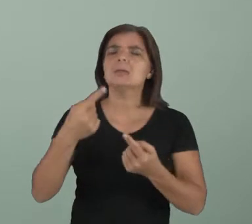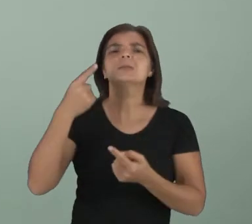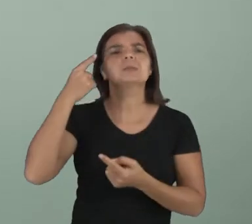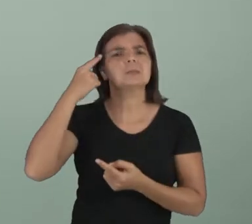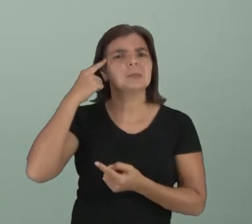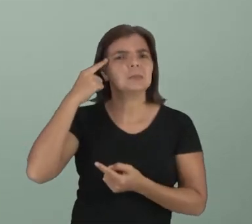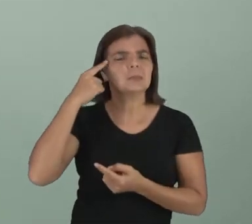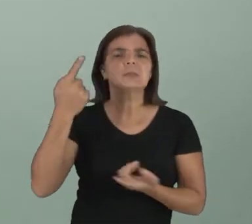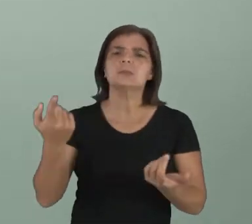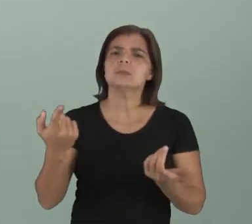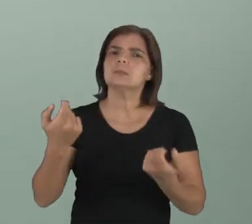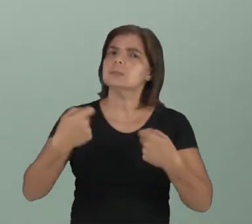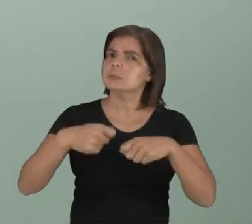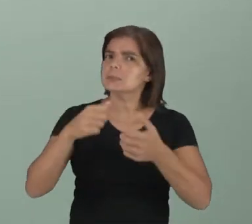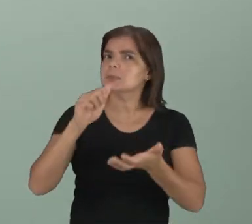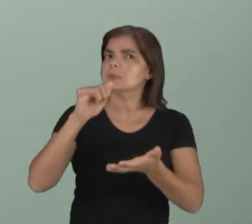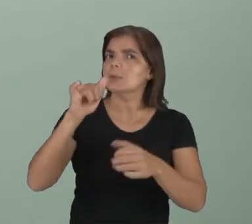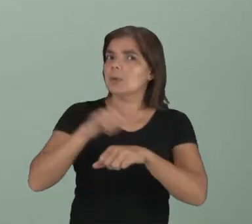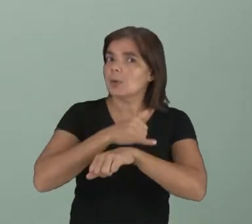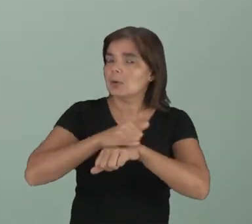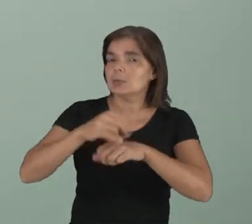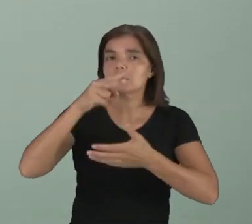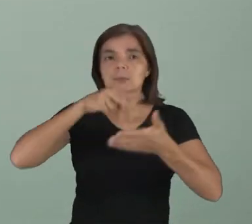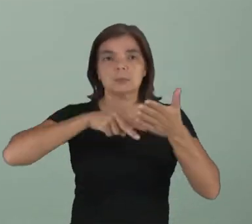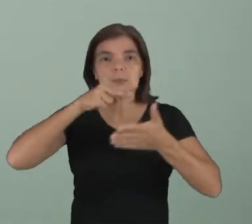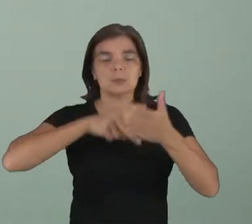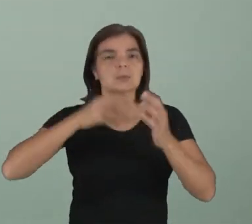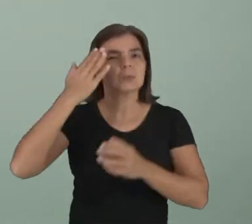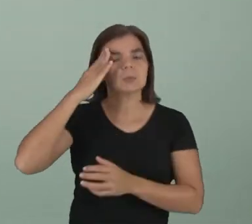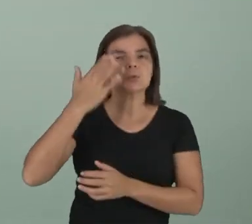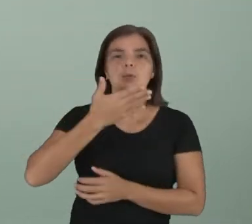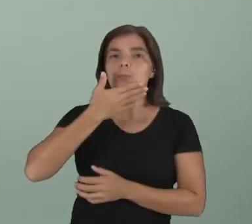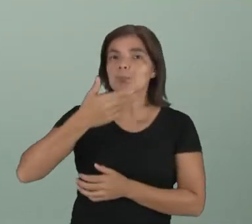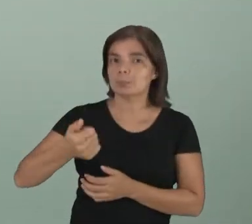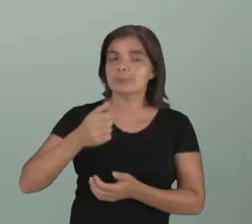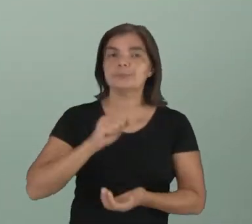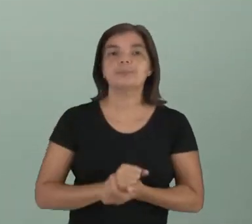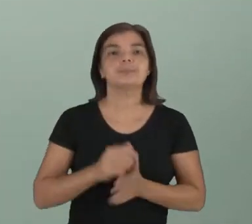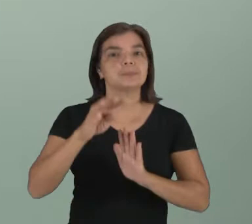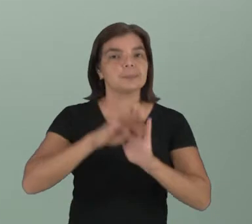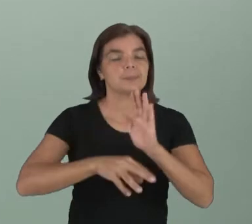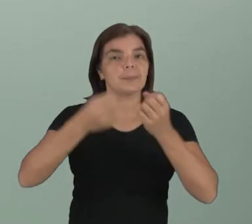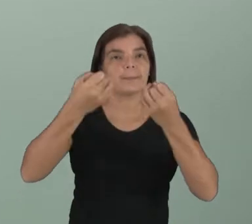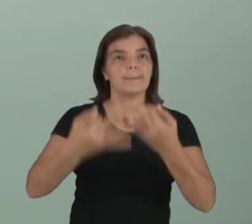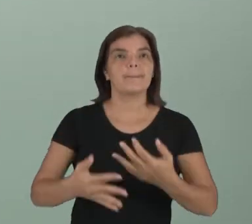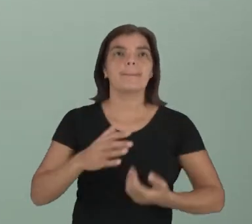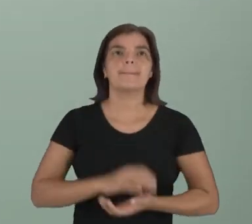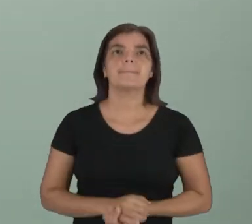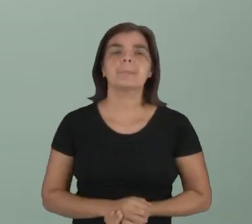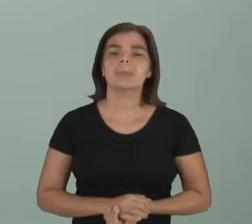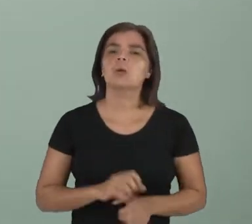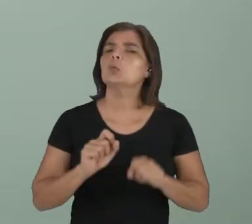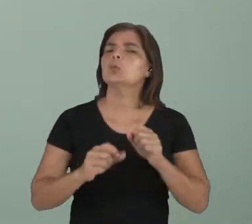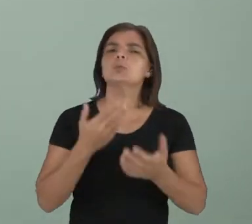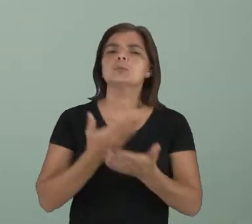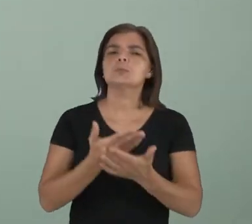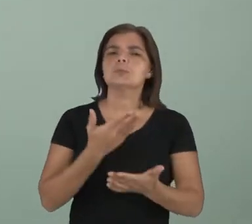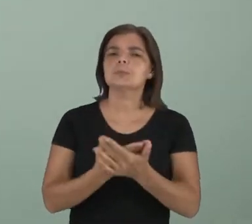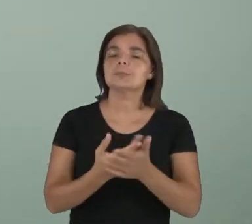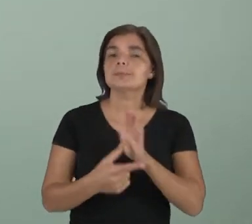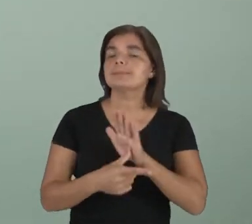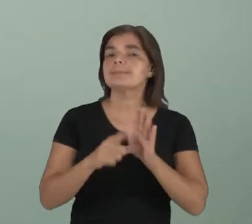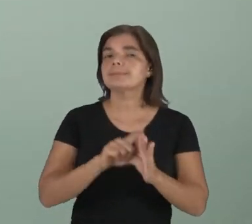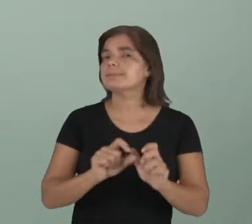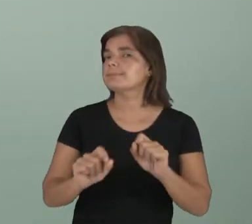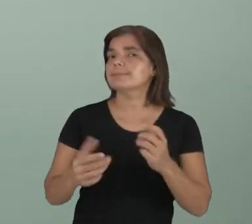uma estratégia para ler, para compreender aquele texto melhor? É sobre isso que nós vamos falar. O que nós estudamos nas